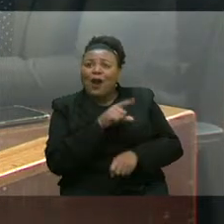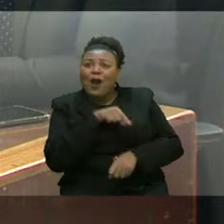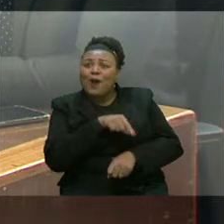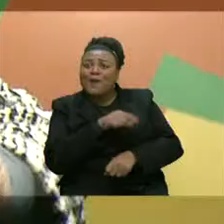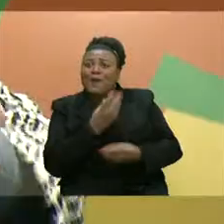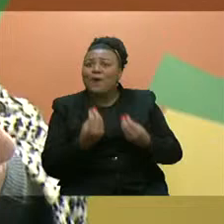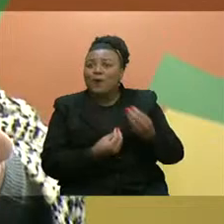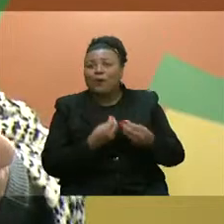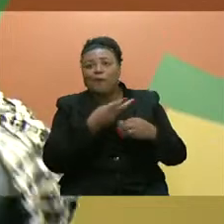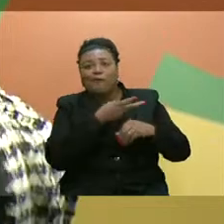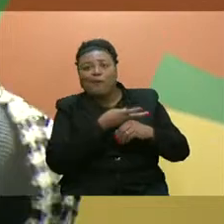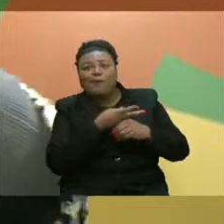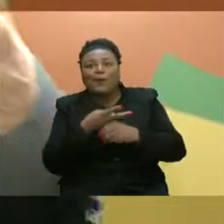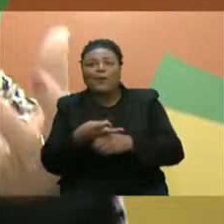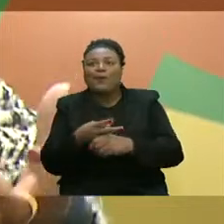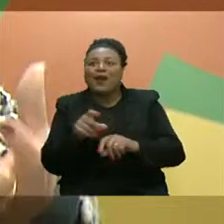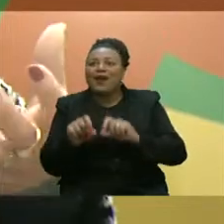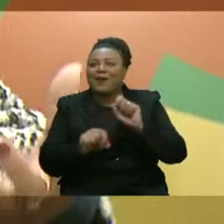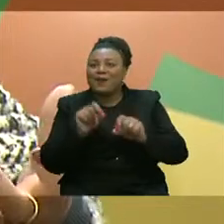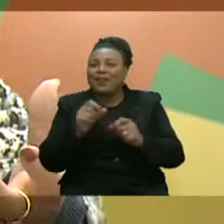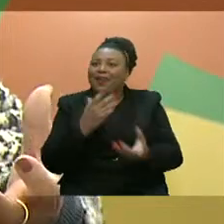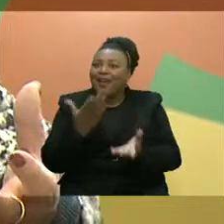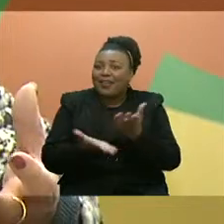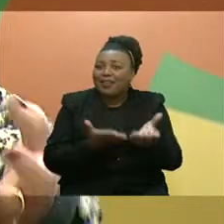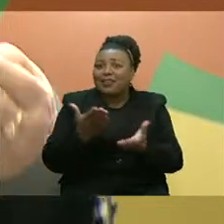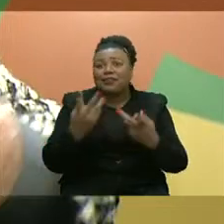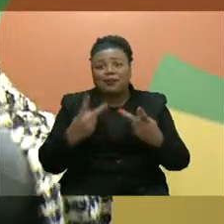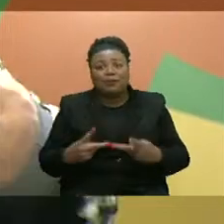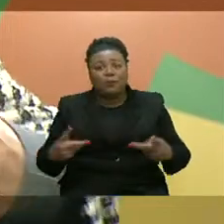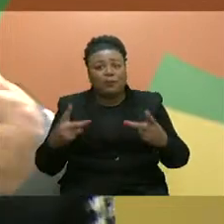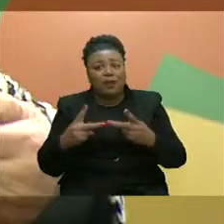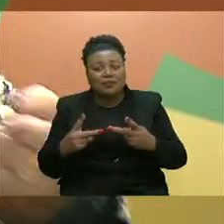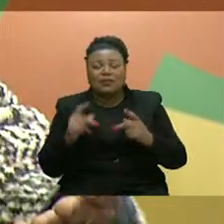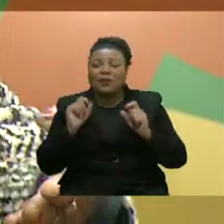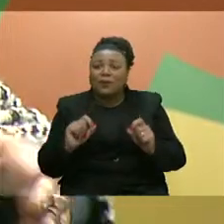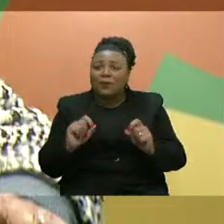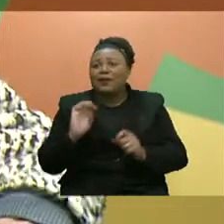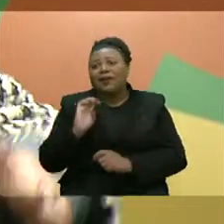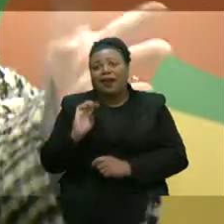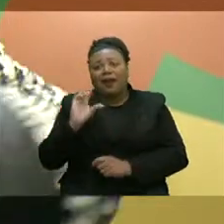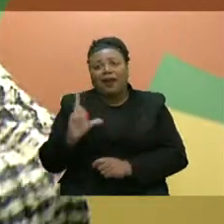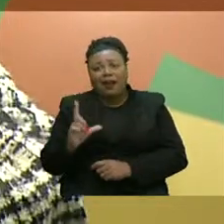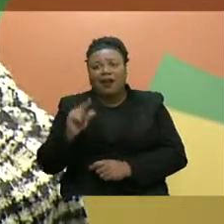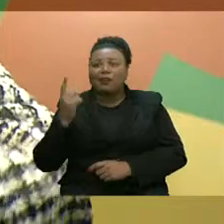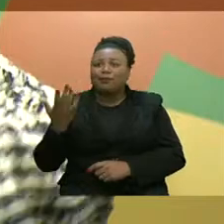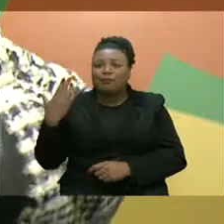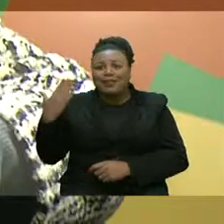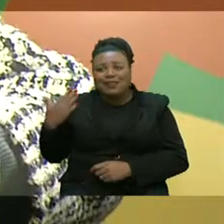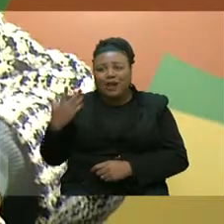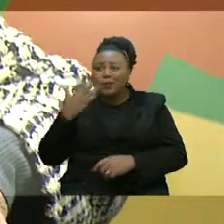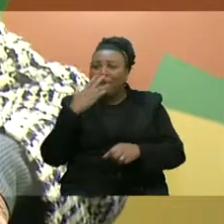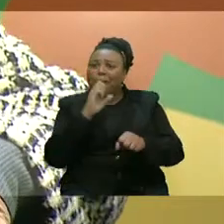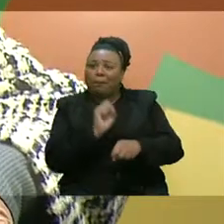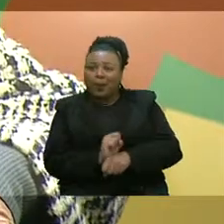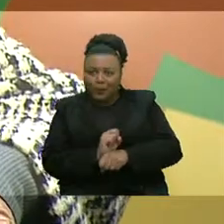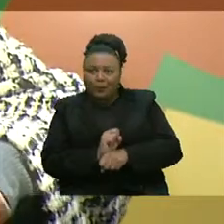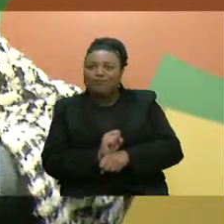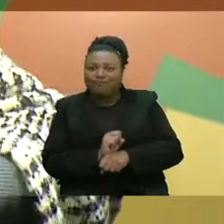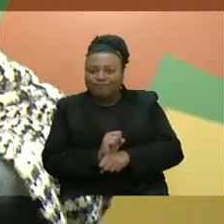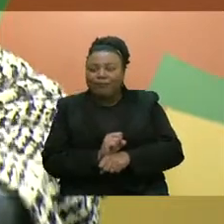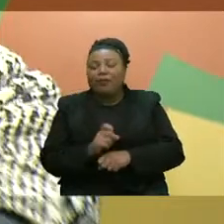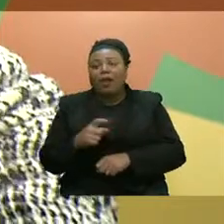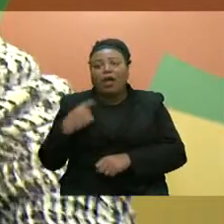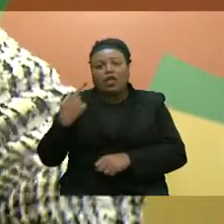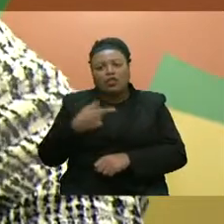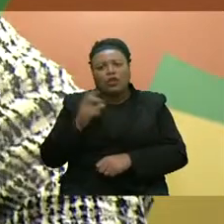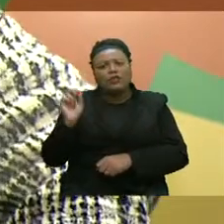é que vai se procurar atender a população naquilo que, claro, ficou para trás? A